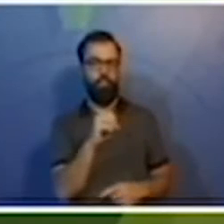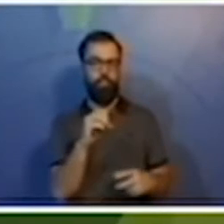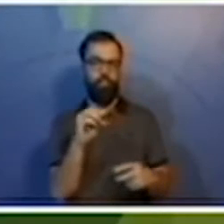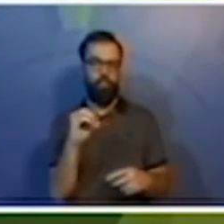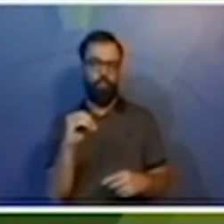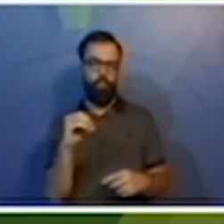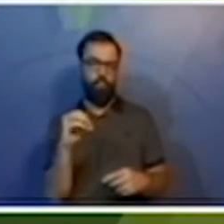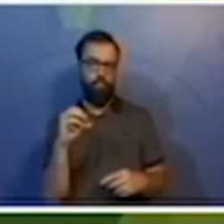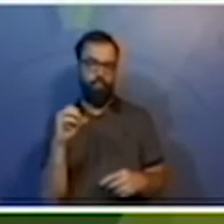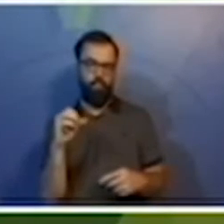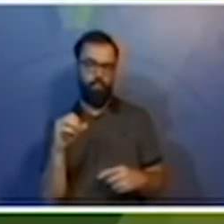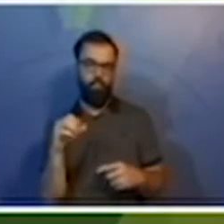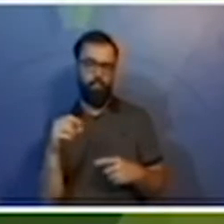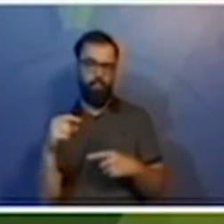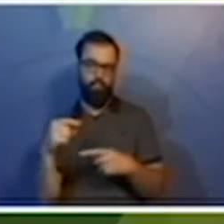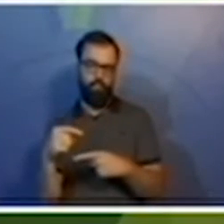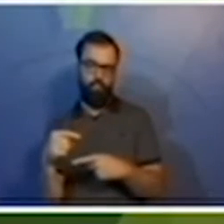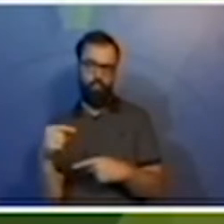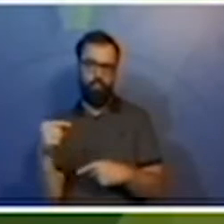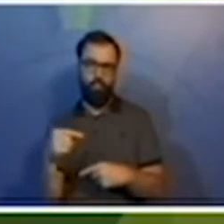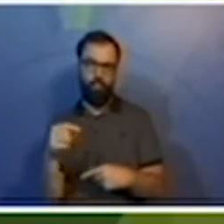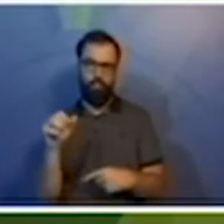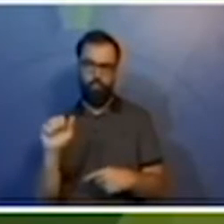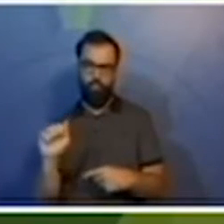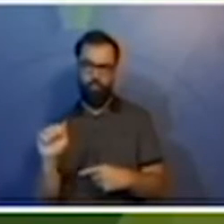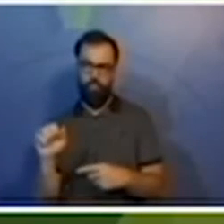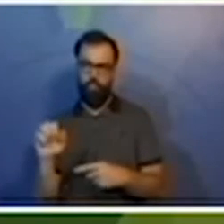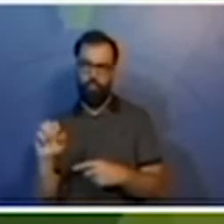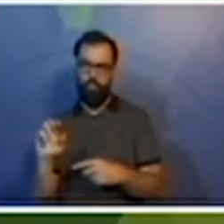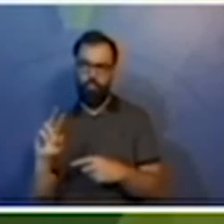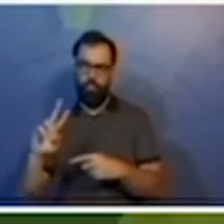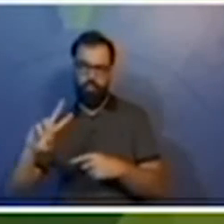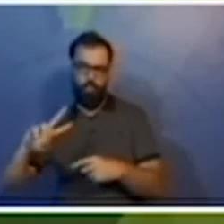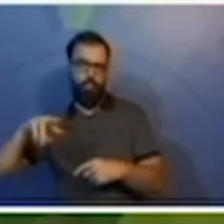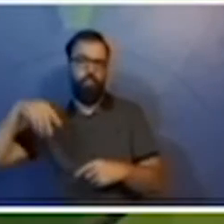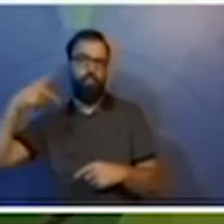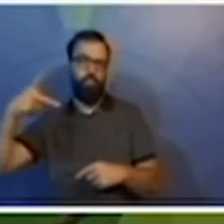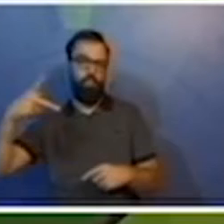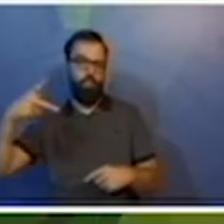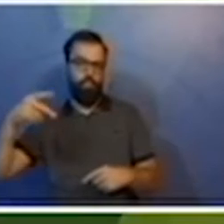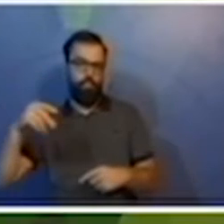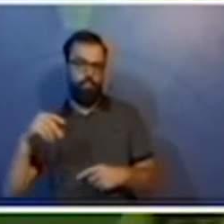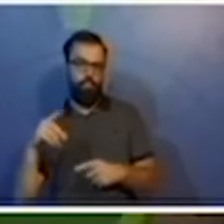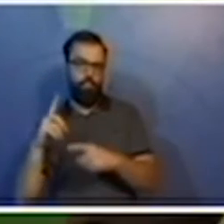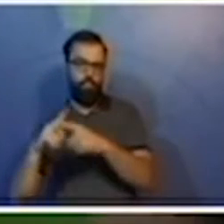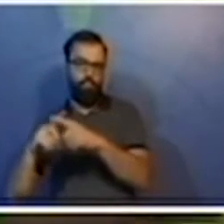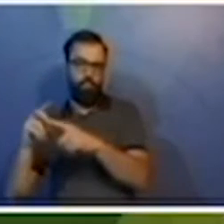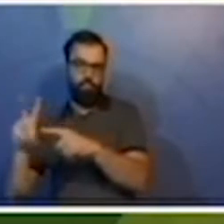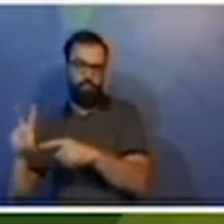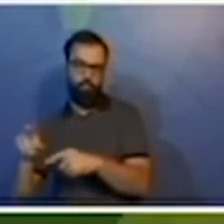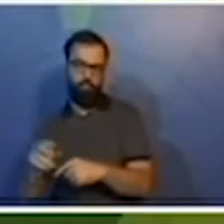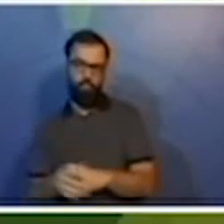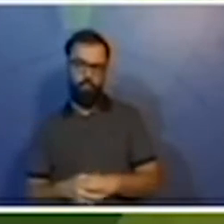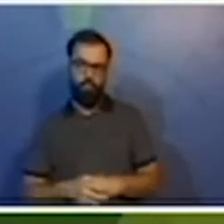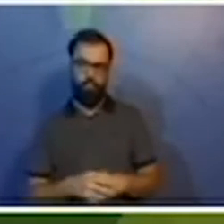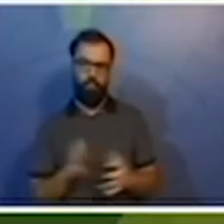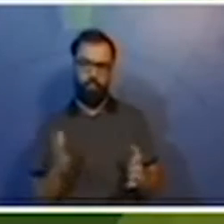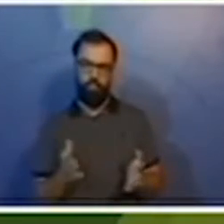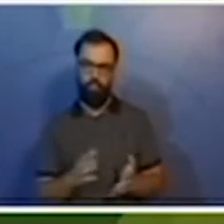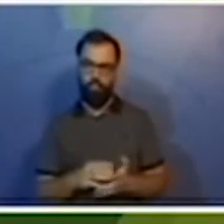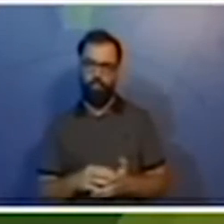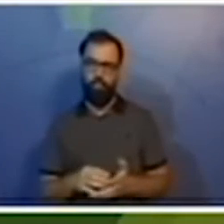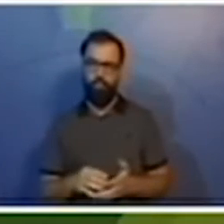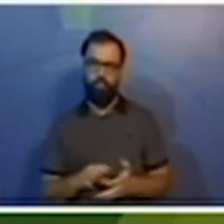duas vezes, abre parênteses, 180 menos A. E agora,